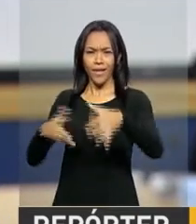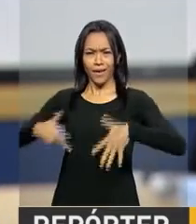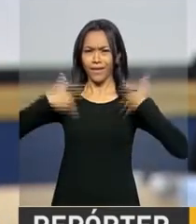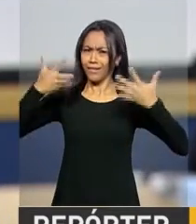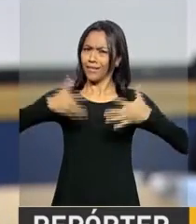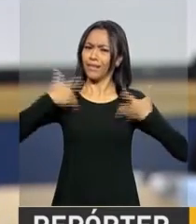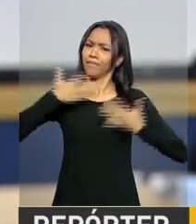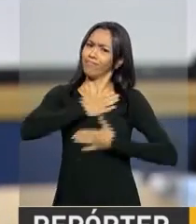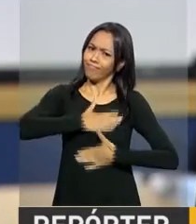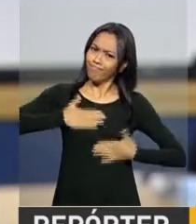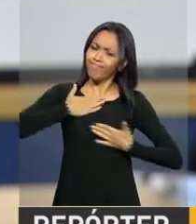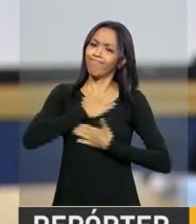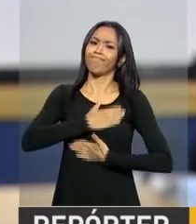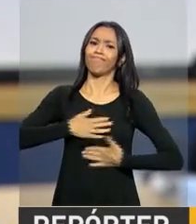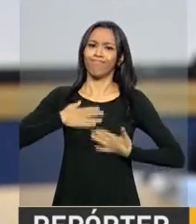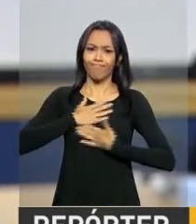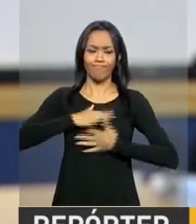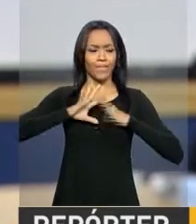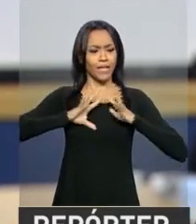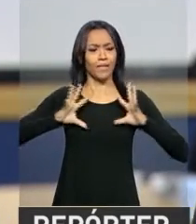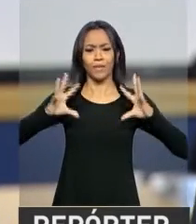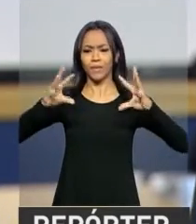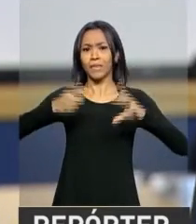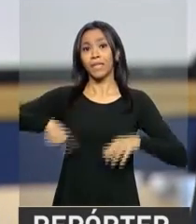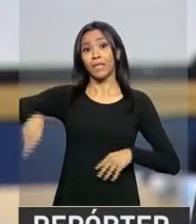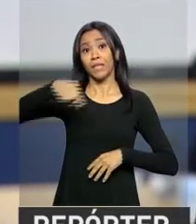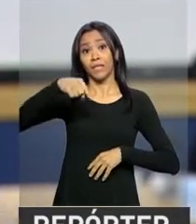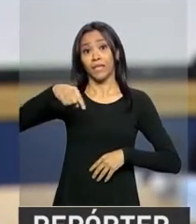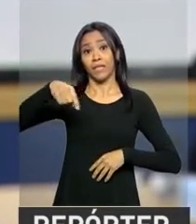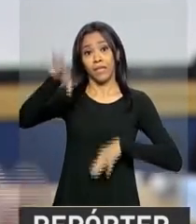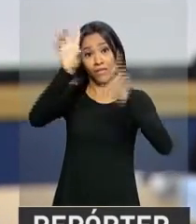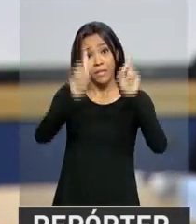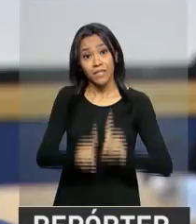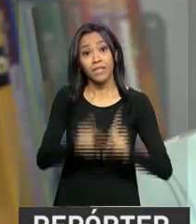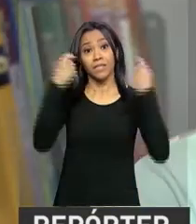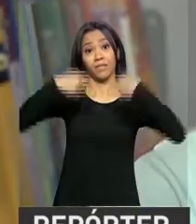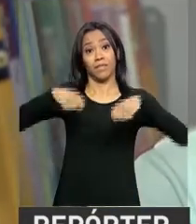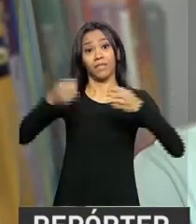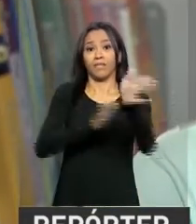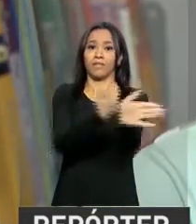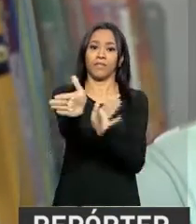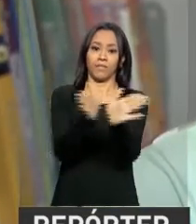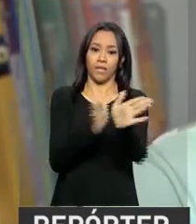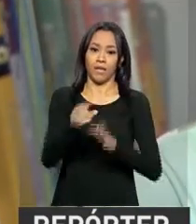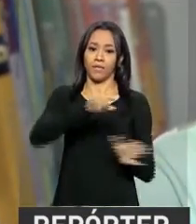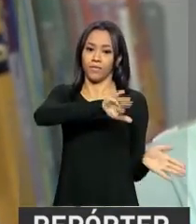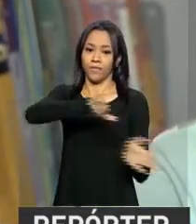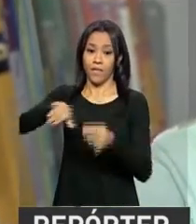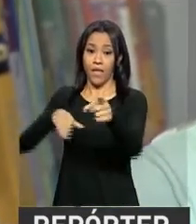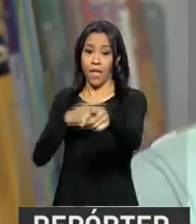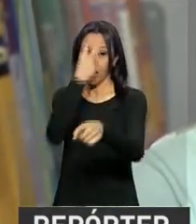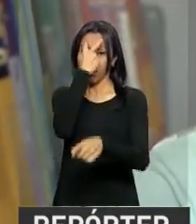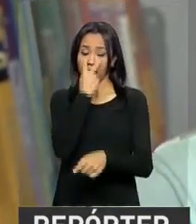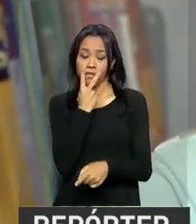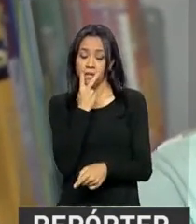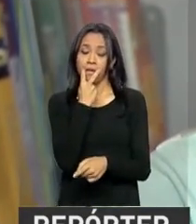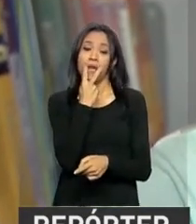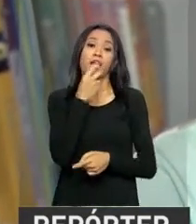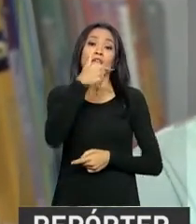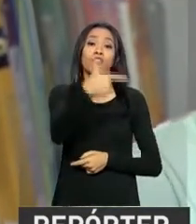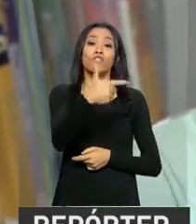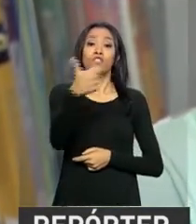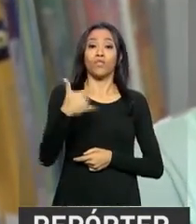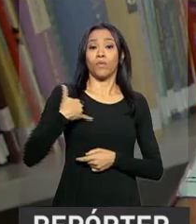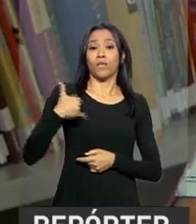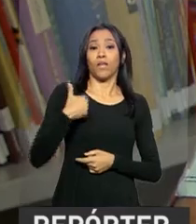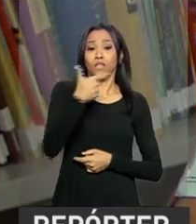ficou satisfatório para o público que mais necessita de acessibilidade. Noemi ficou cega há 21 anos em um